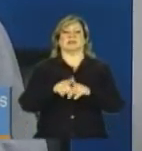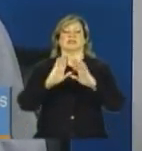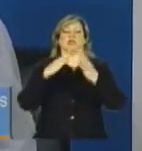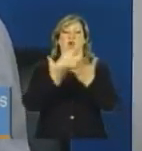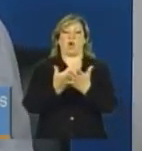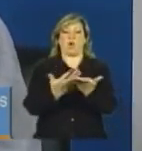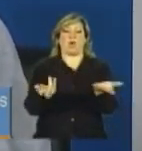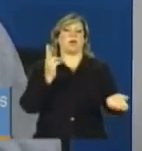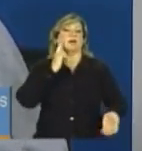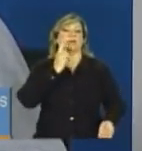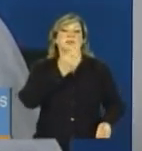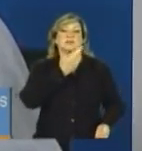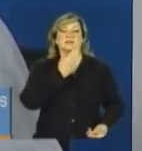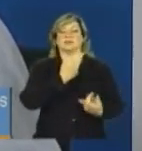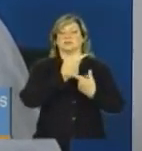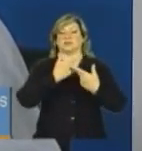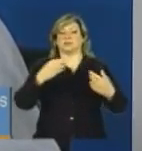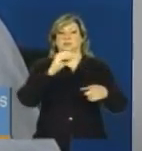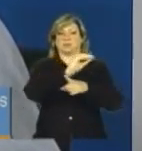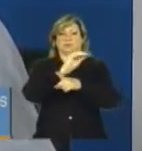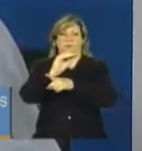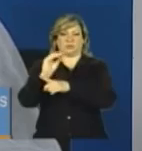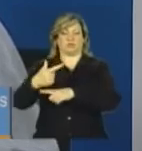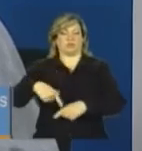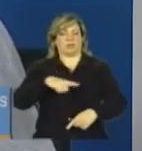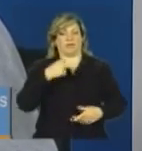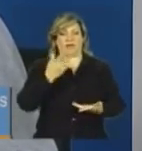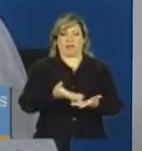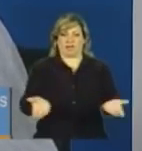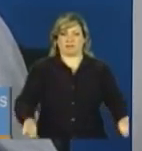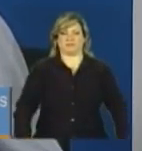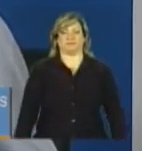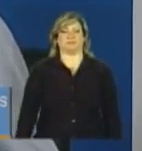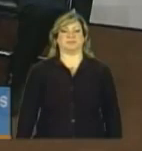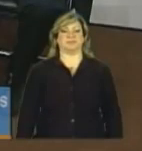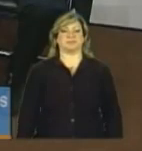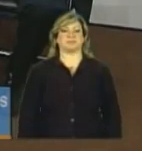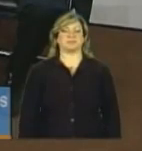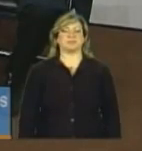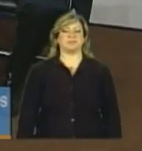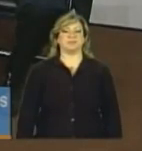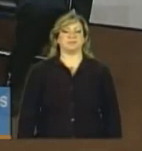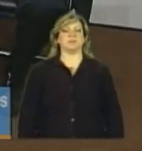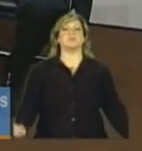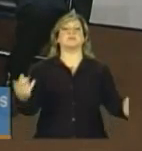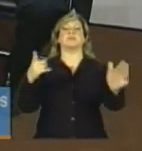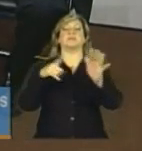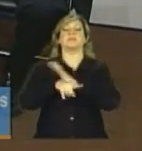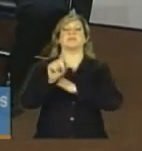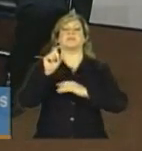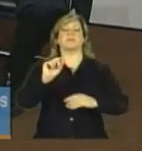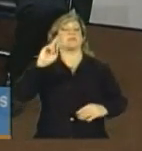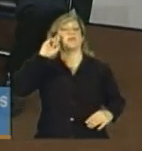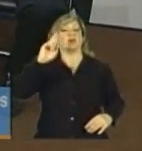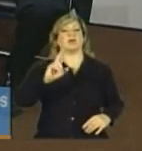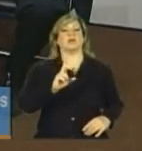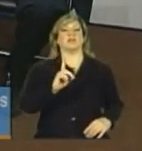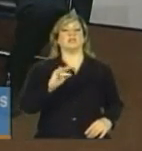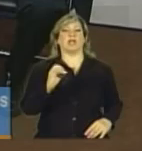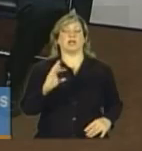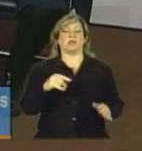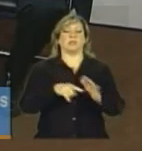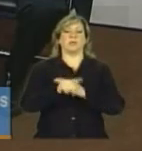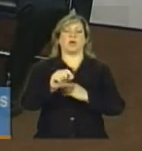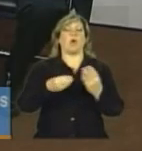restaurantes e equipamentos de alimentação e nutrição, que nós estamos falando. diretor, como que têm sido esses resultados? Enfim, o